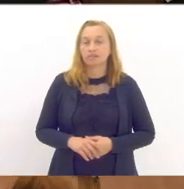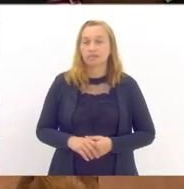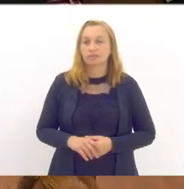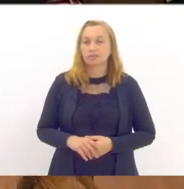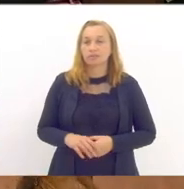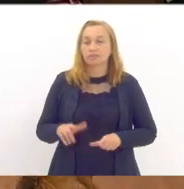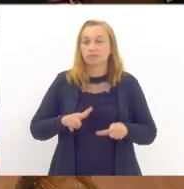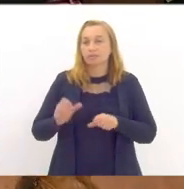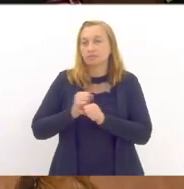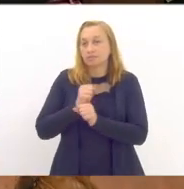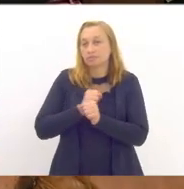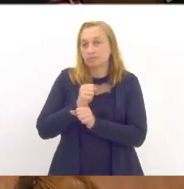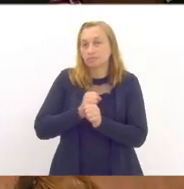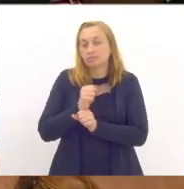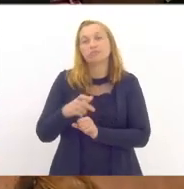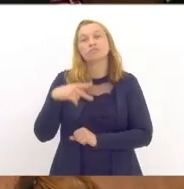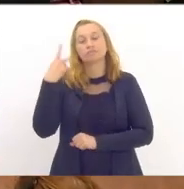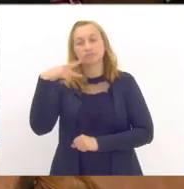parlamento.